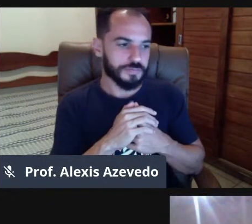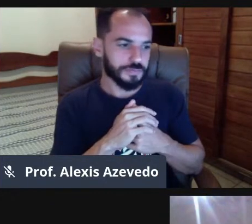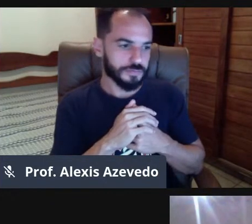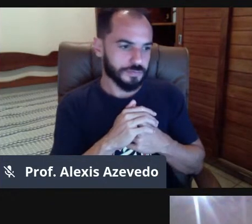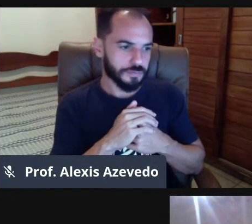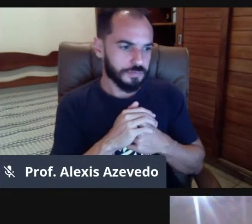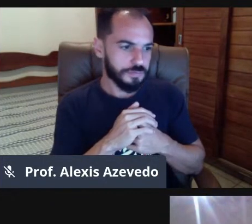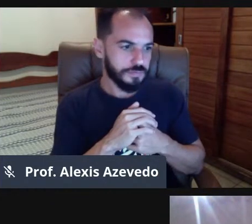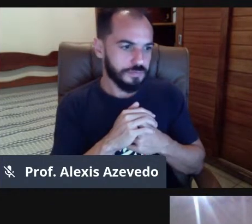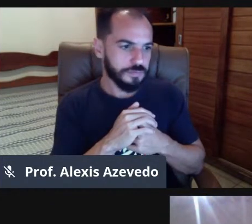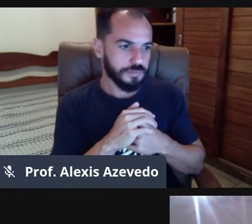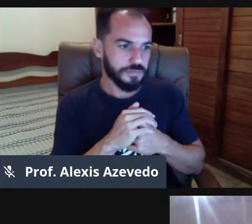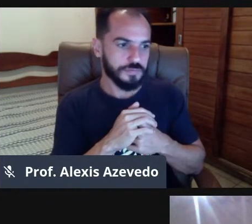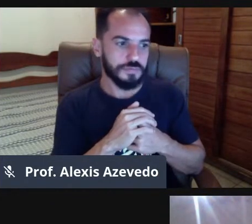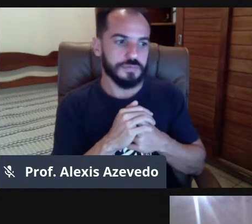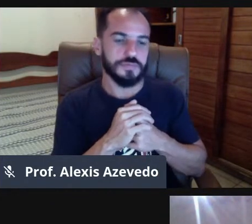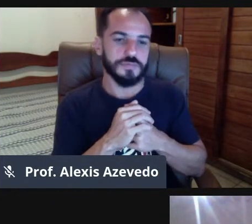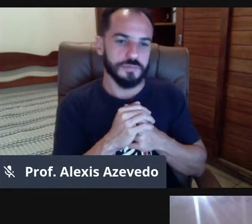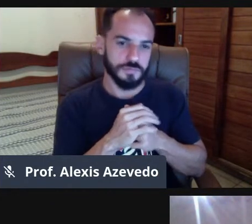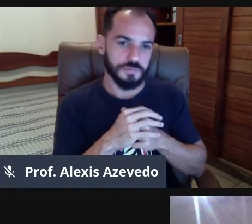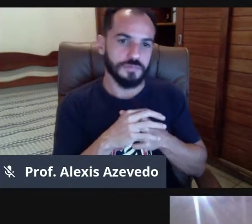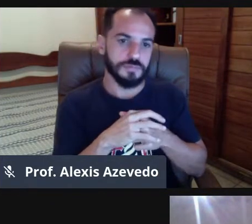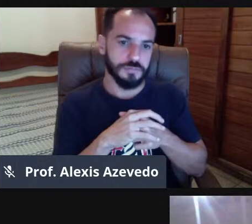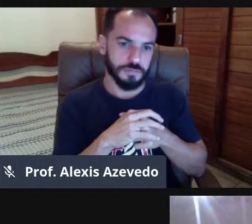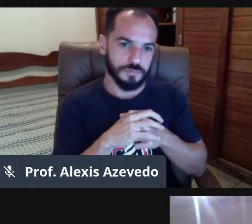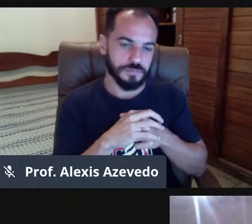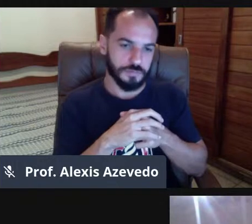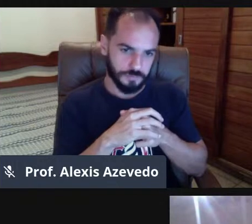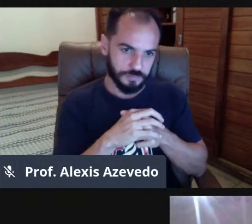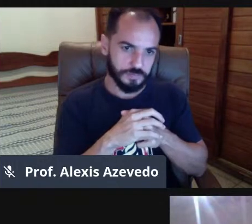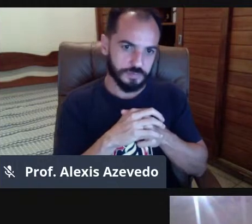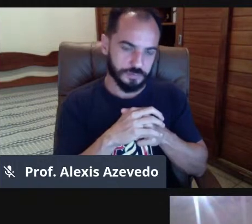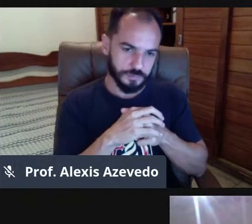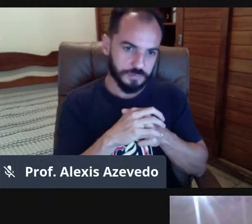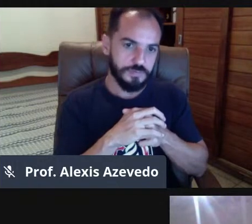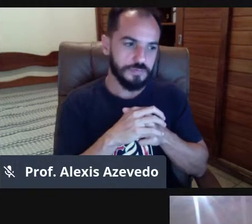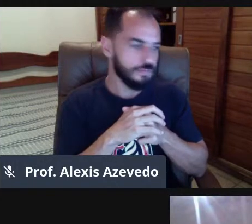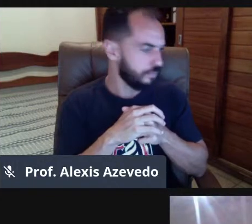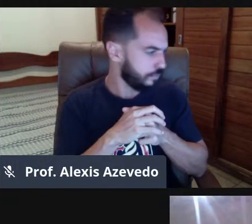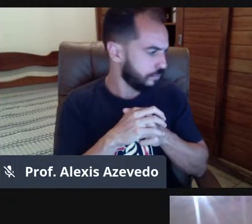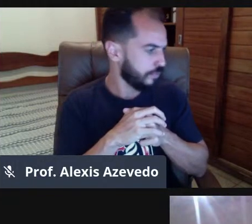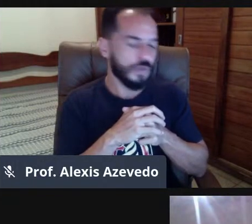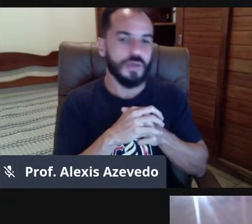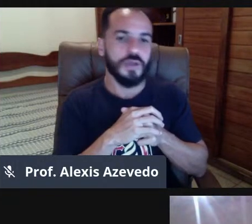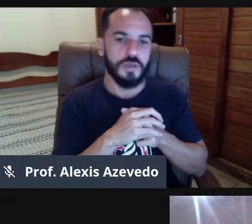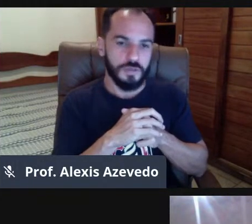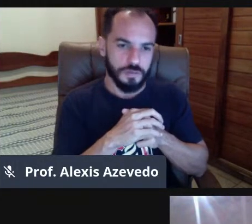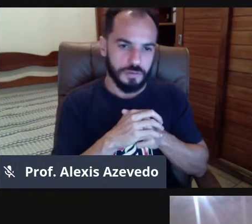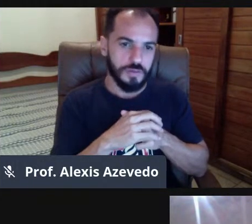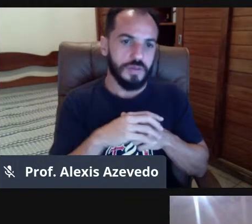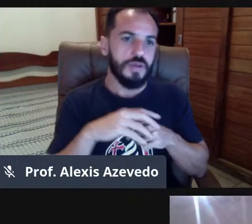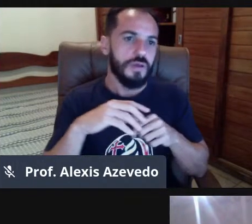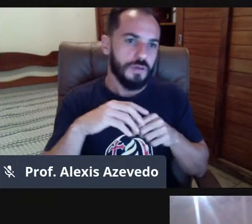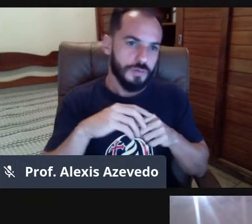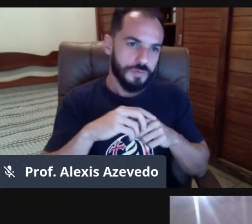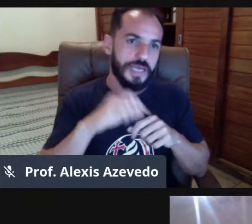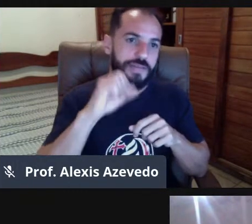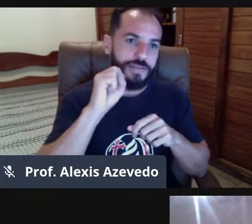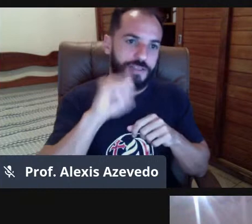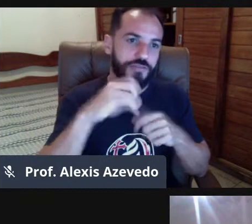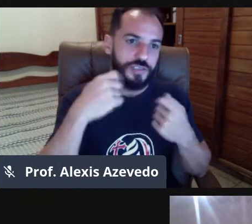E nos casos mais específicos, melhor mesmo entrar em contato com os membros da